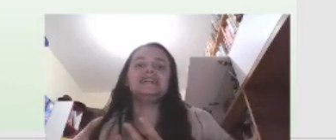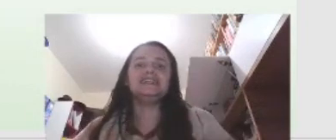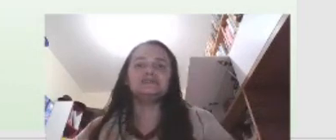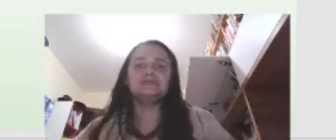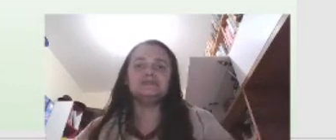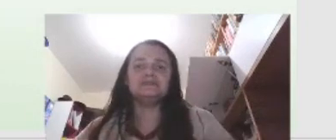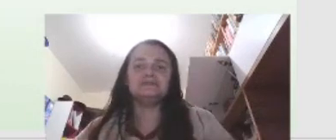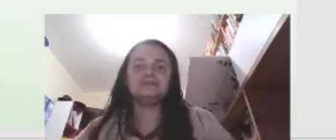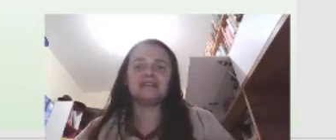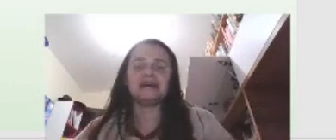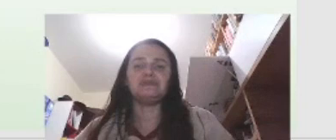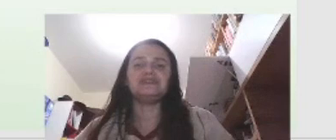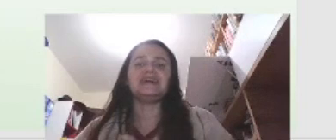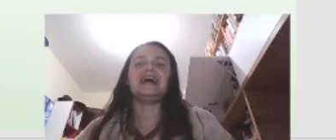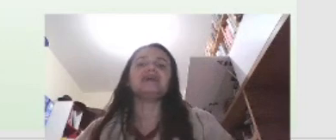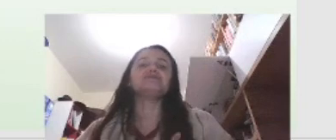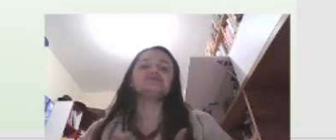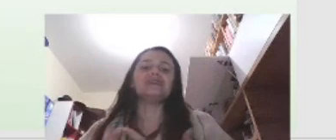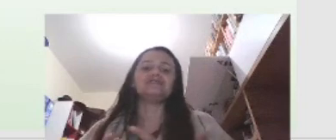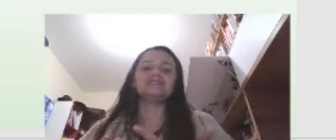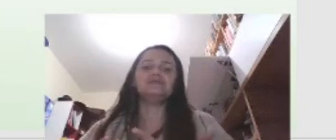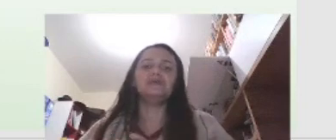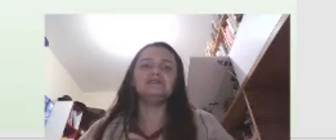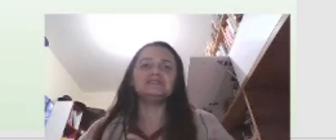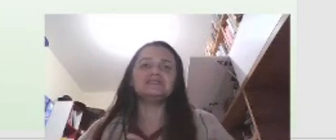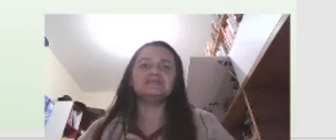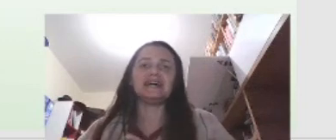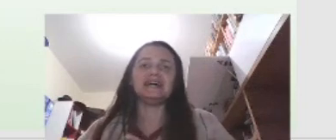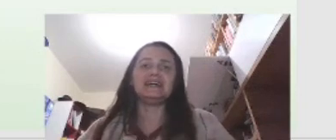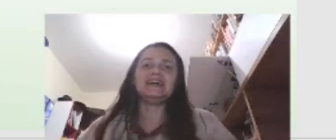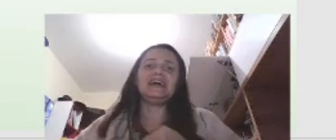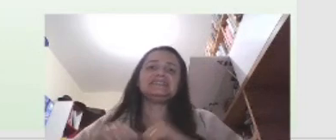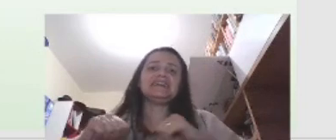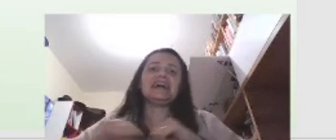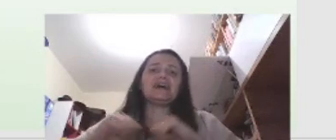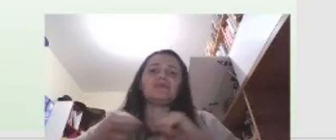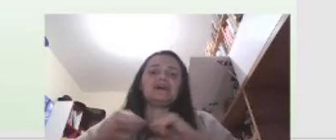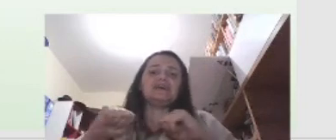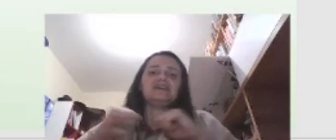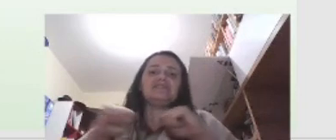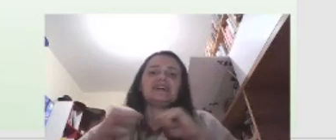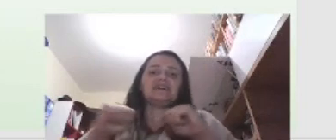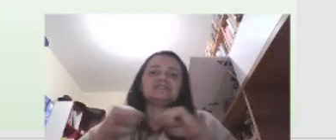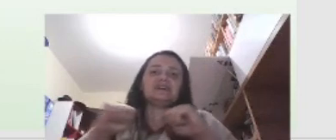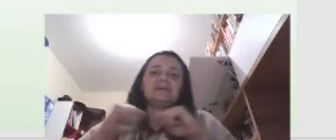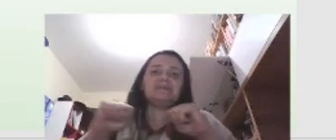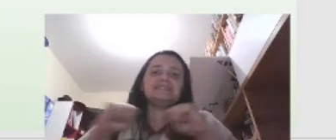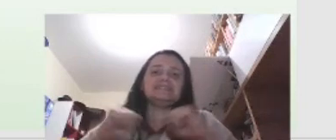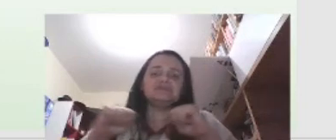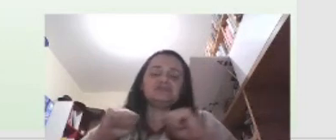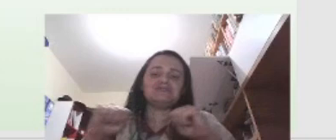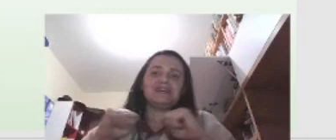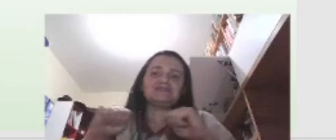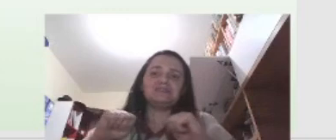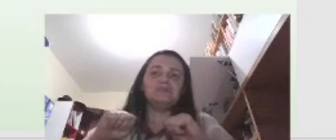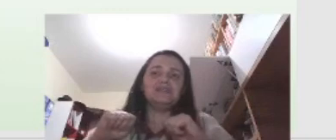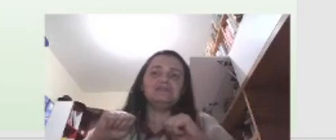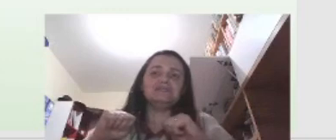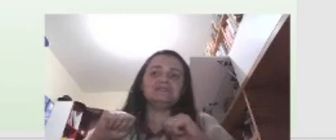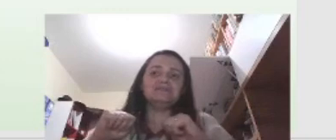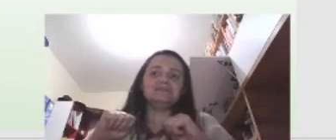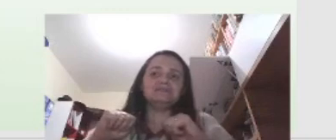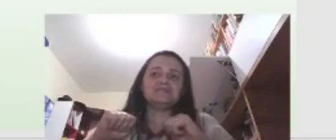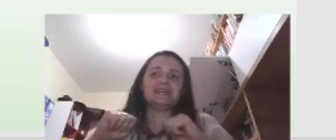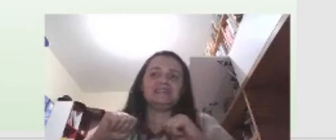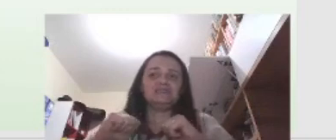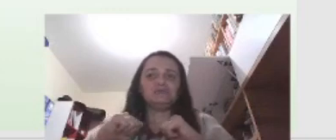no organismo, tá? Muita água nos vasos sanguíneos, tá? Essa água vai causar uma pressão nos vasos